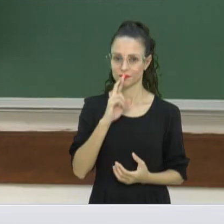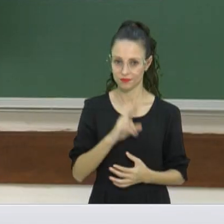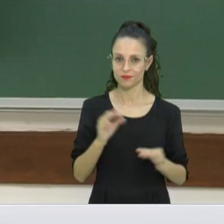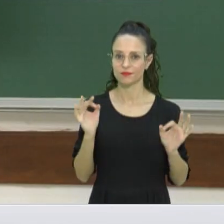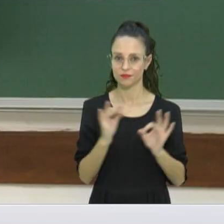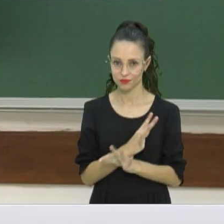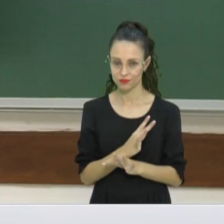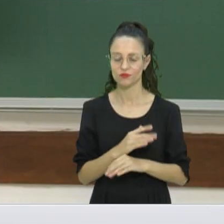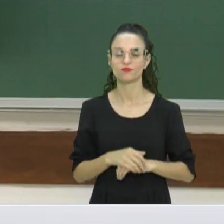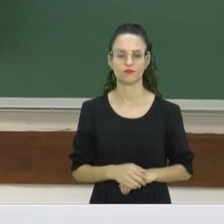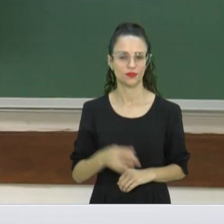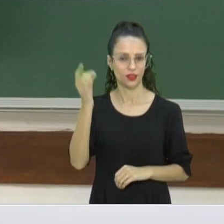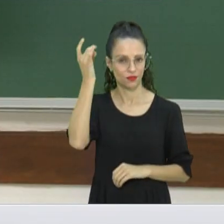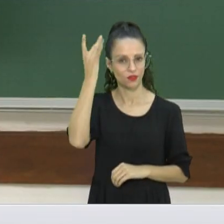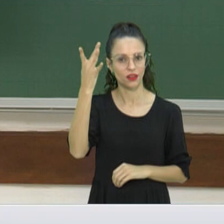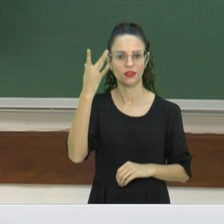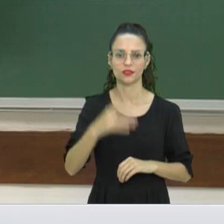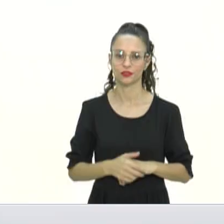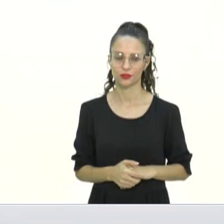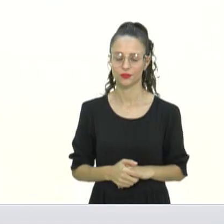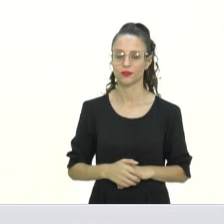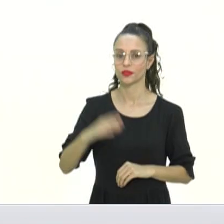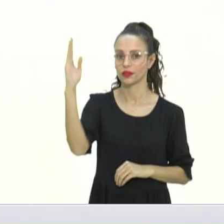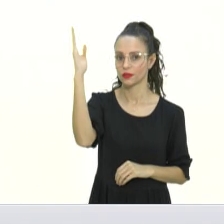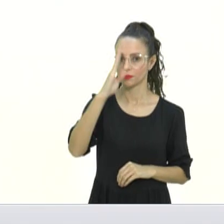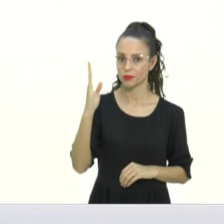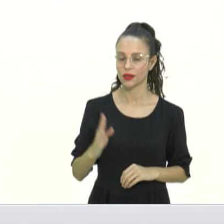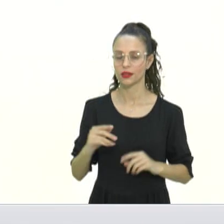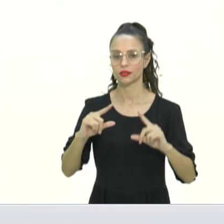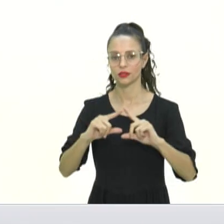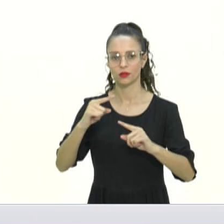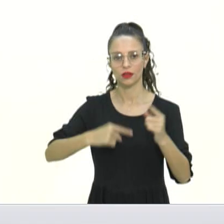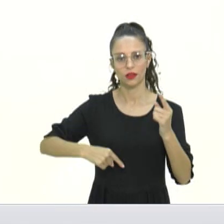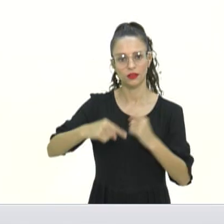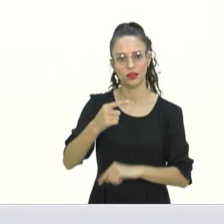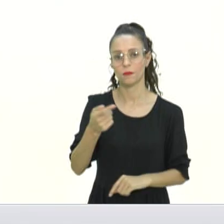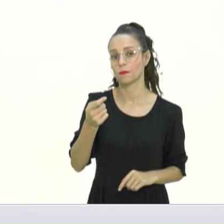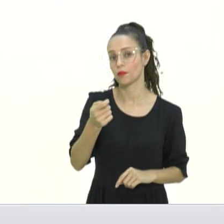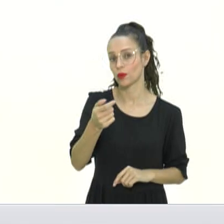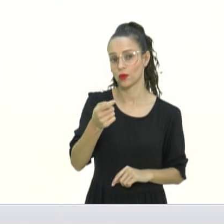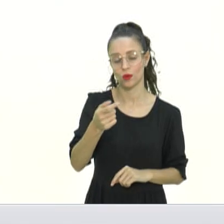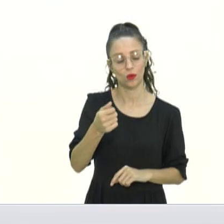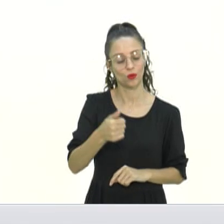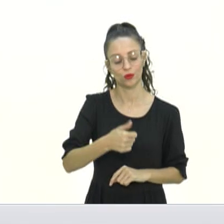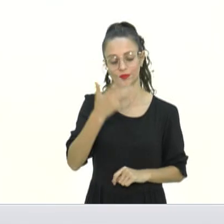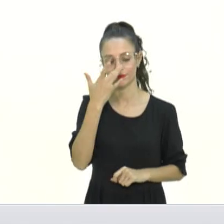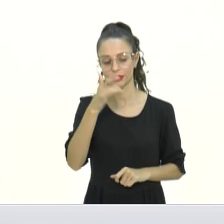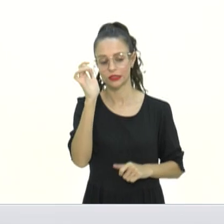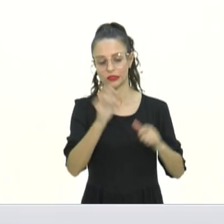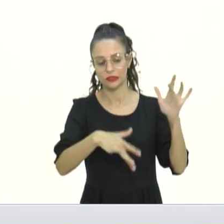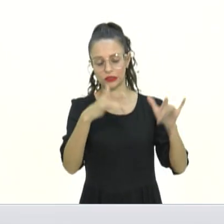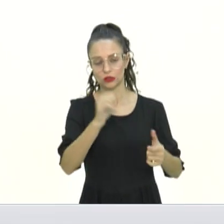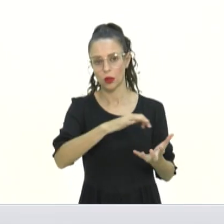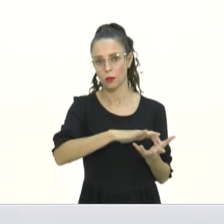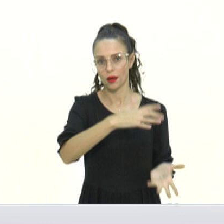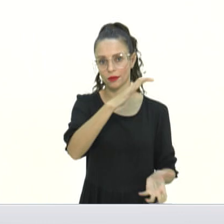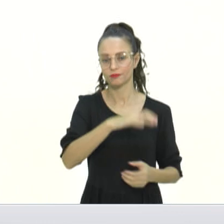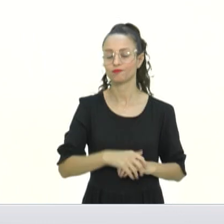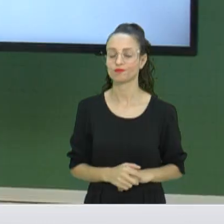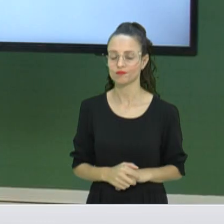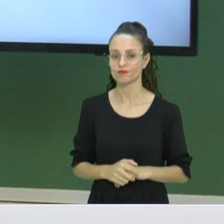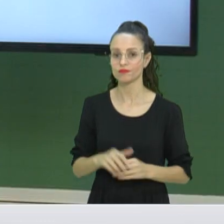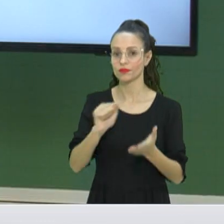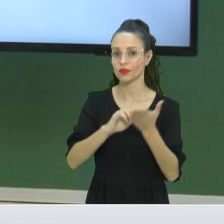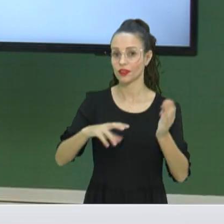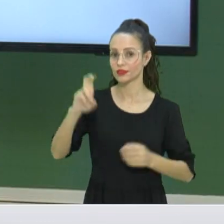Respondeu? Fácil, né? O Brasil recicla muito pouco do lixo que produz. Atividade